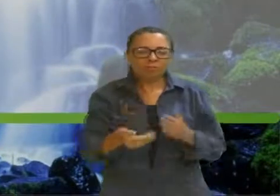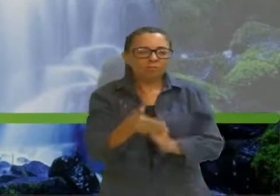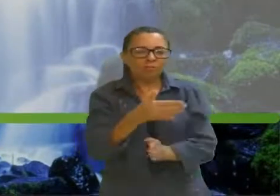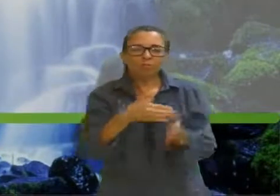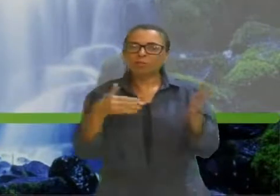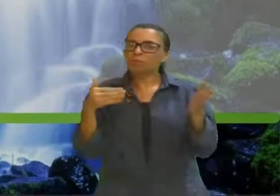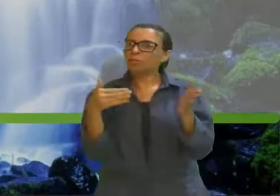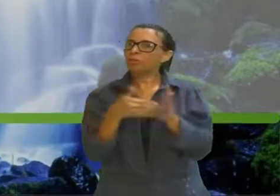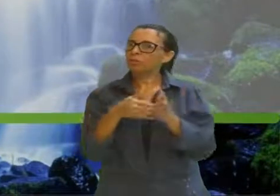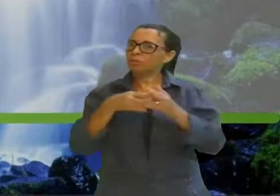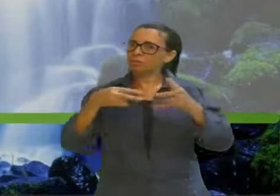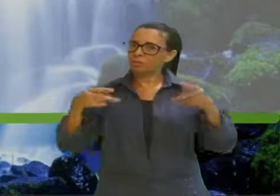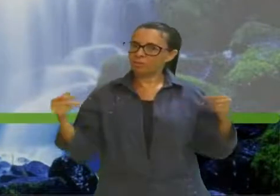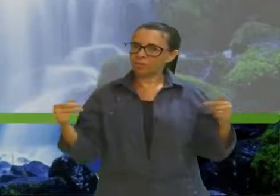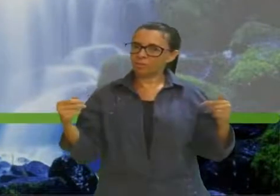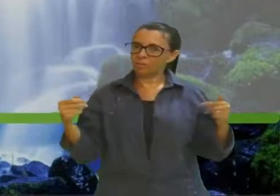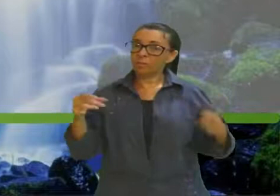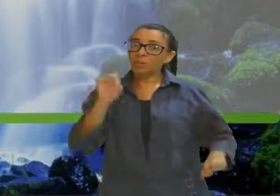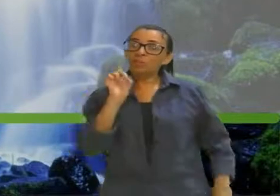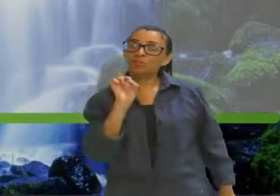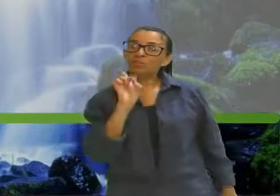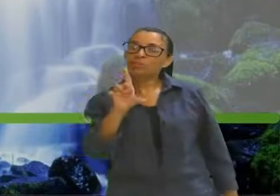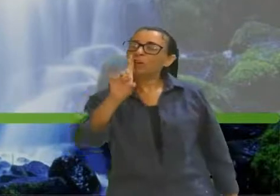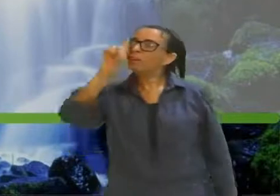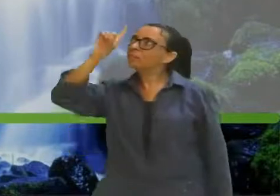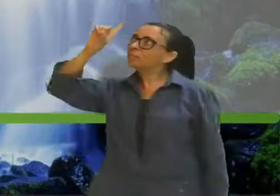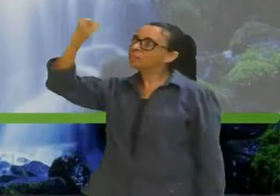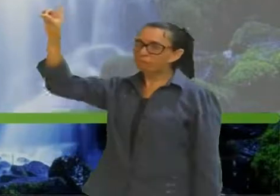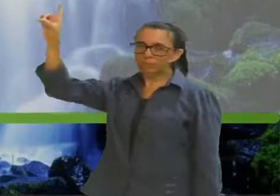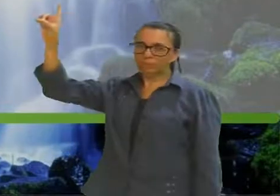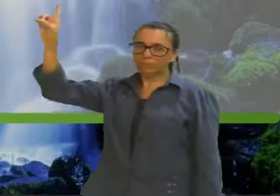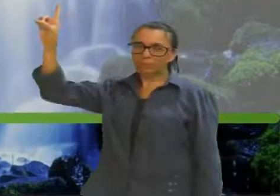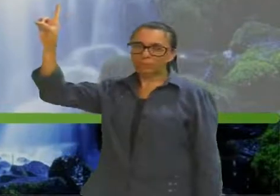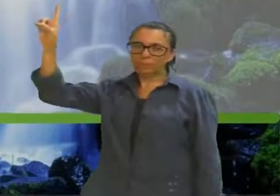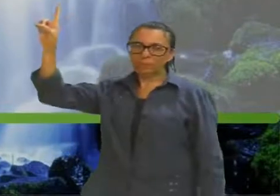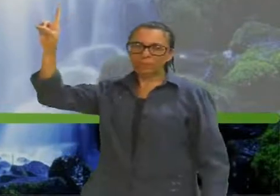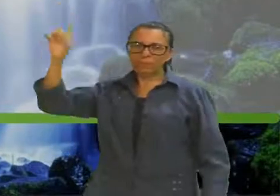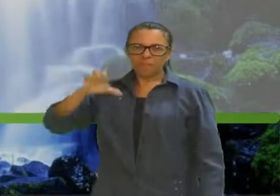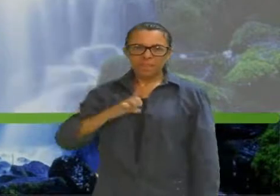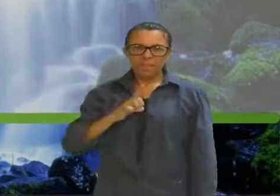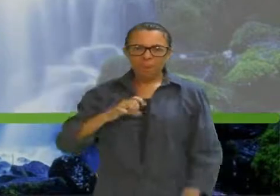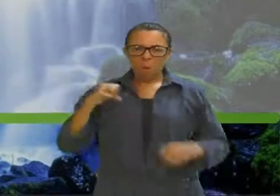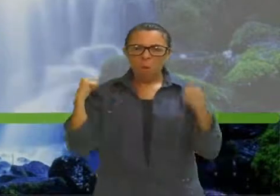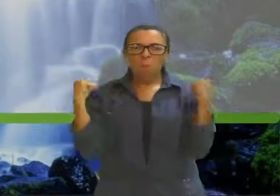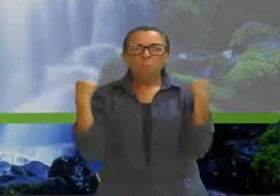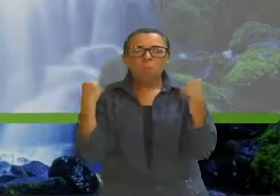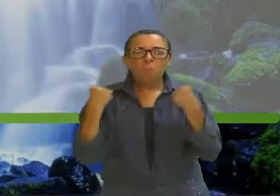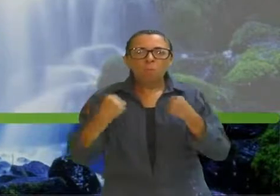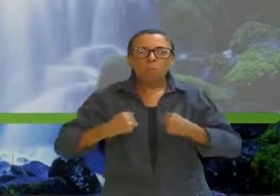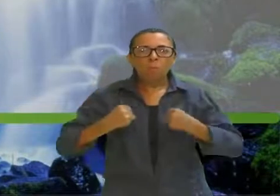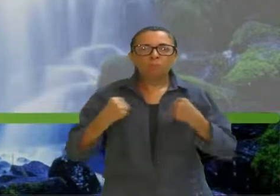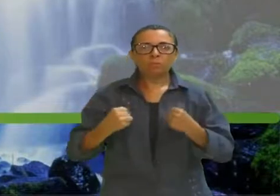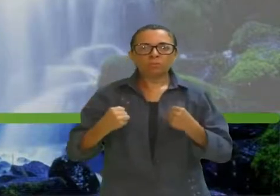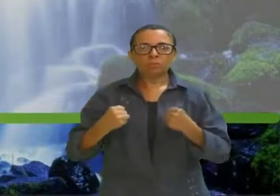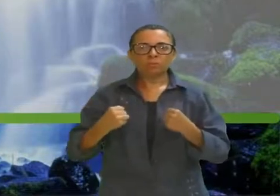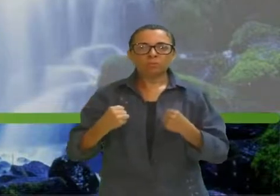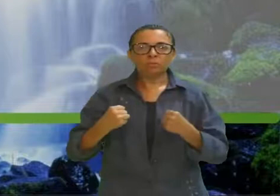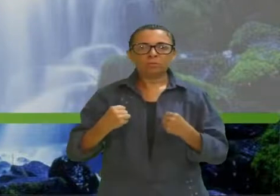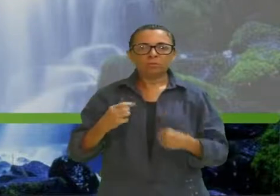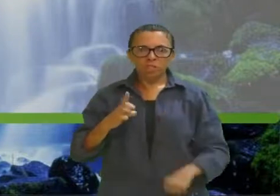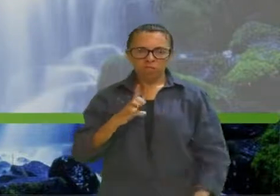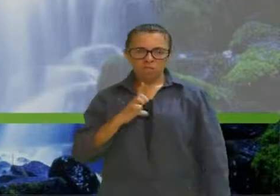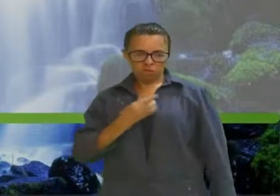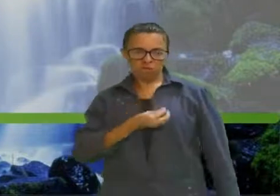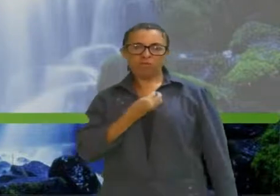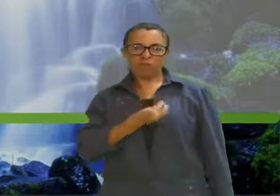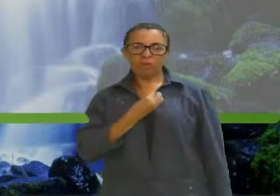lugares. Deus seja louvado. Mas para nós unirmos a Ele, esse nosso Deus, nós